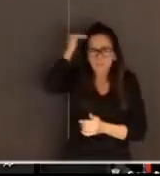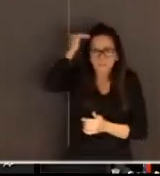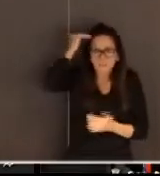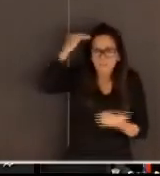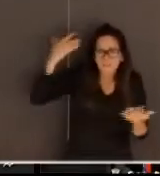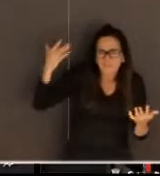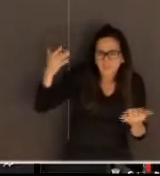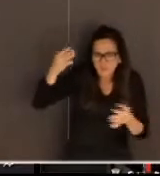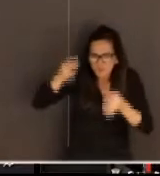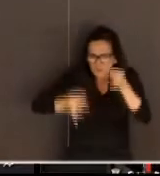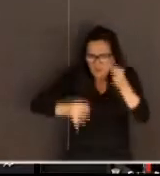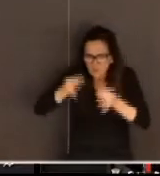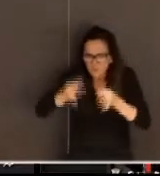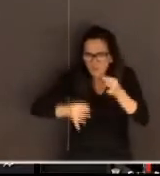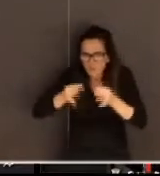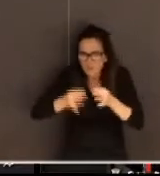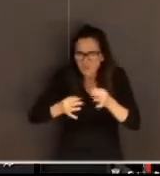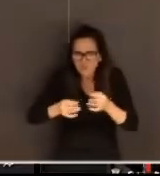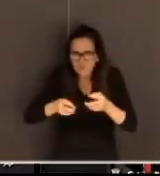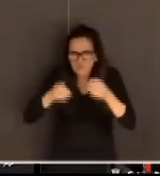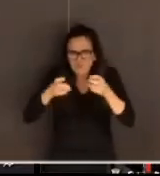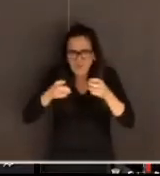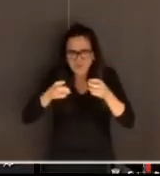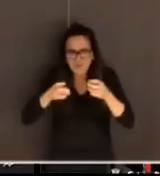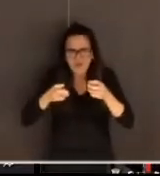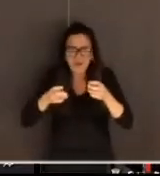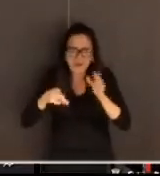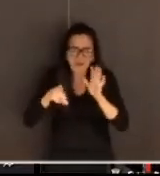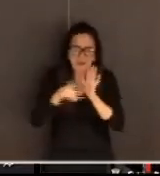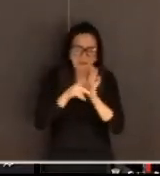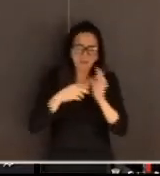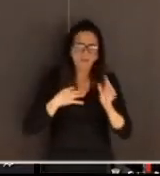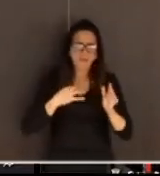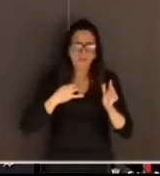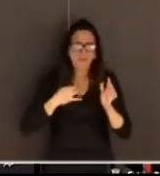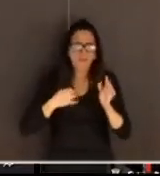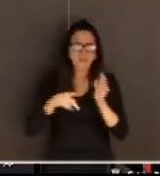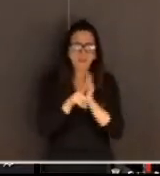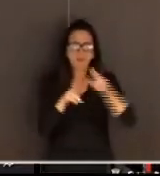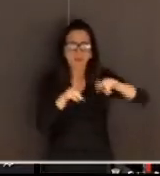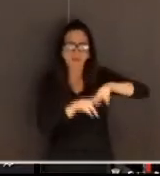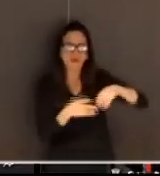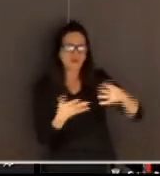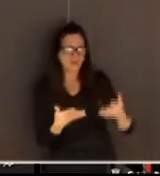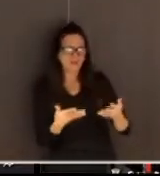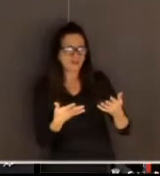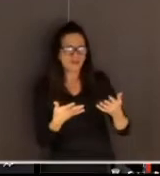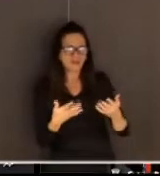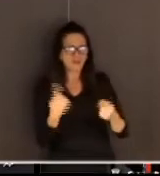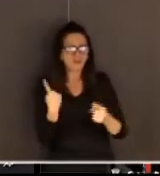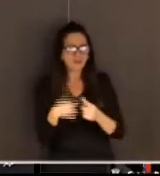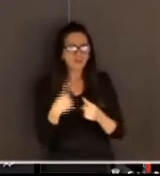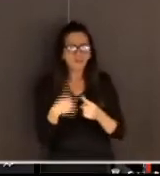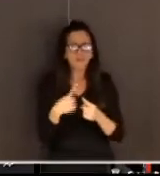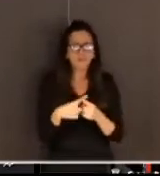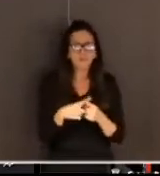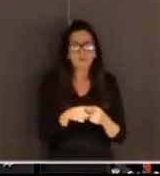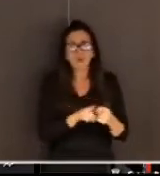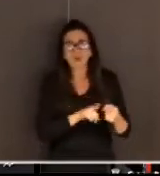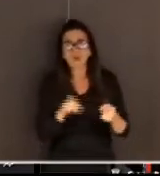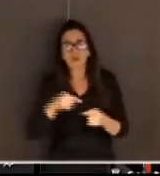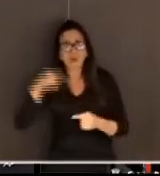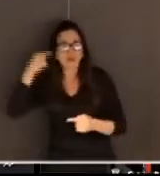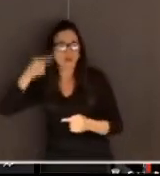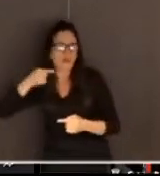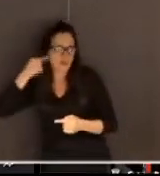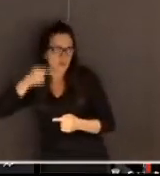pelo fato de os jurados terem visto o réu com a roupa do sistema prisional. Porque caberia à defesa